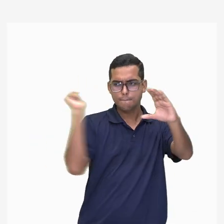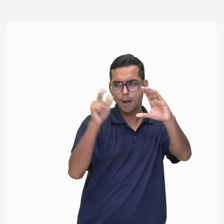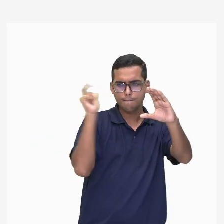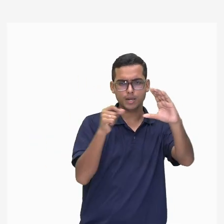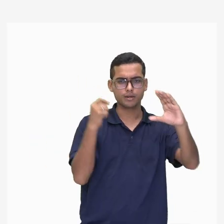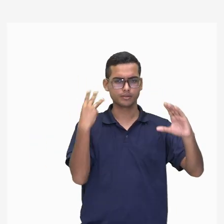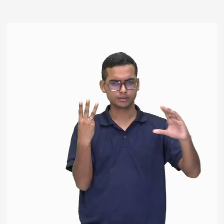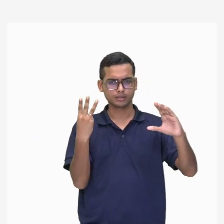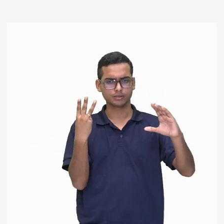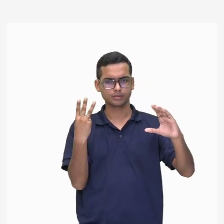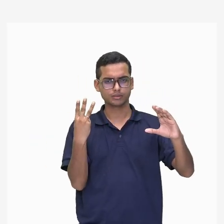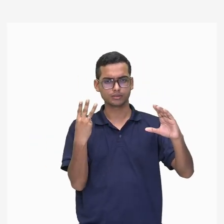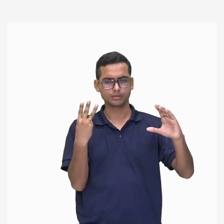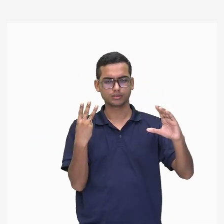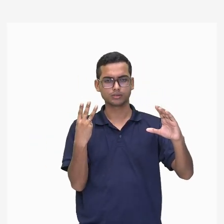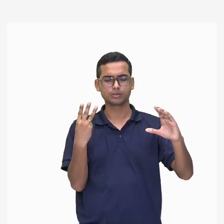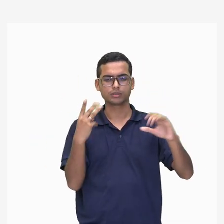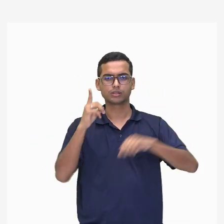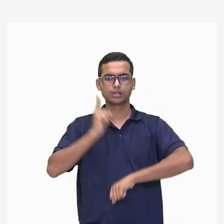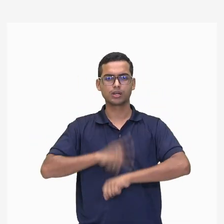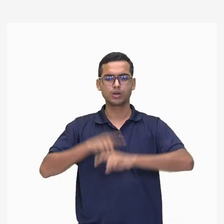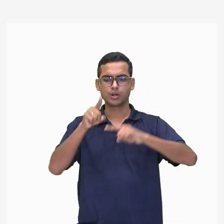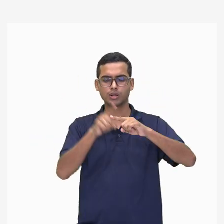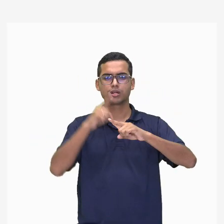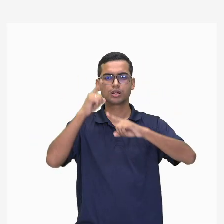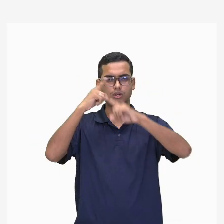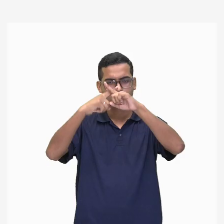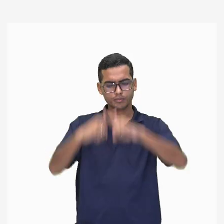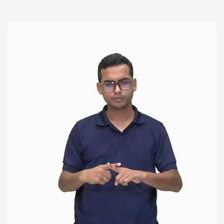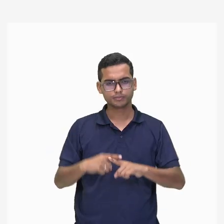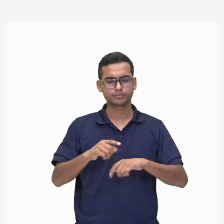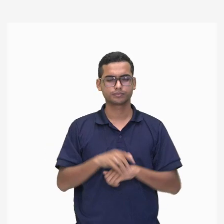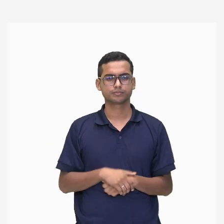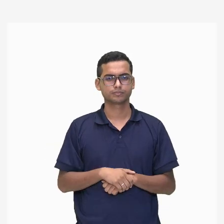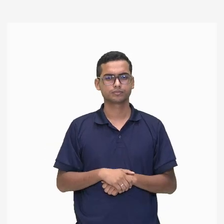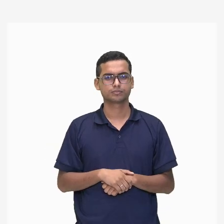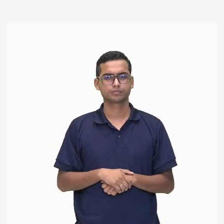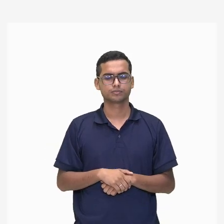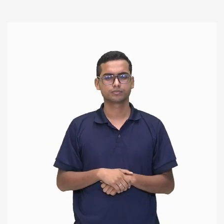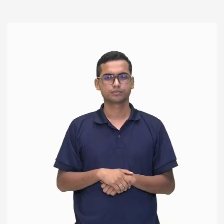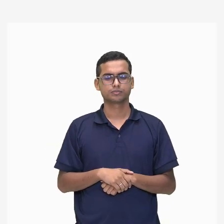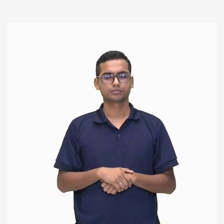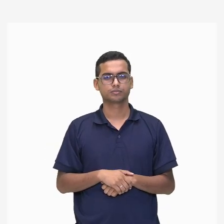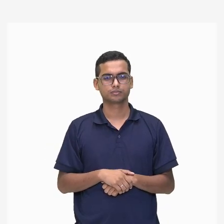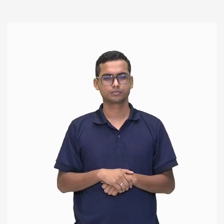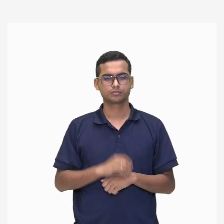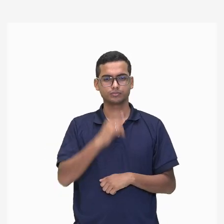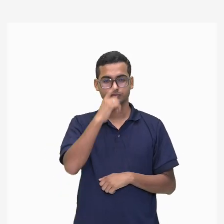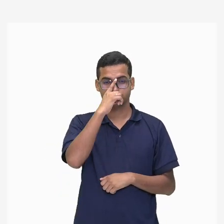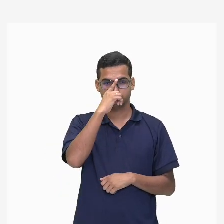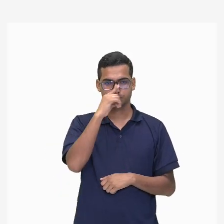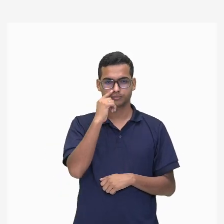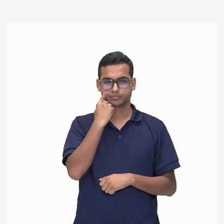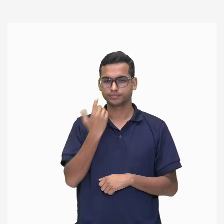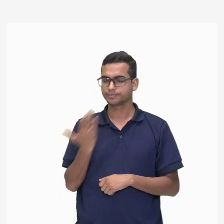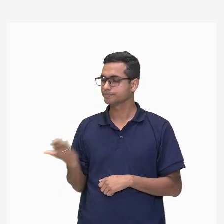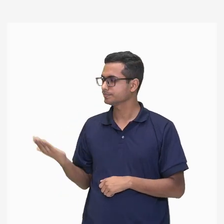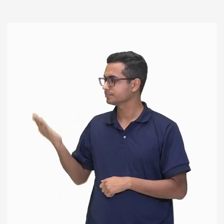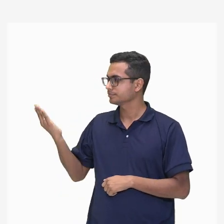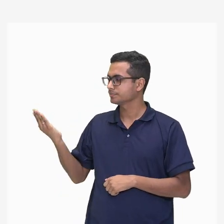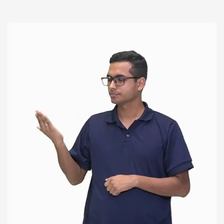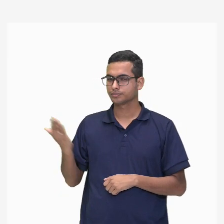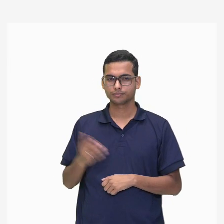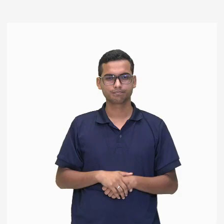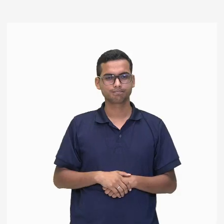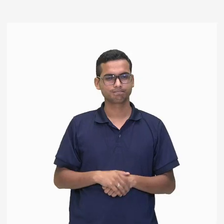dardos. Então, vamos observar aqui como é que é o alvo do jogo de dardo. Olha só aí, é